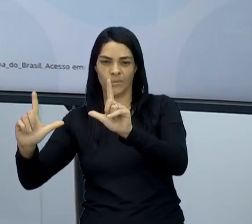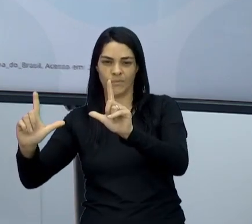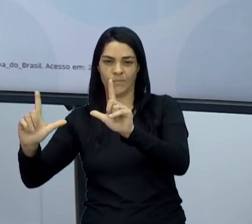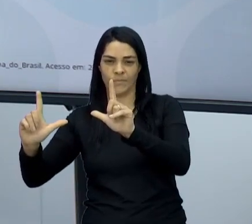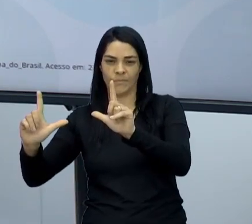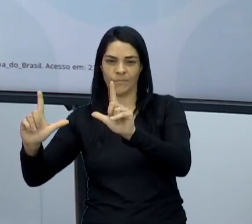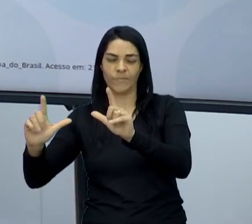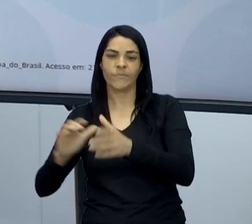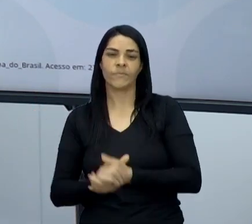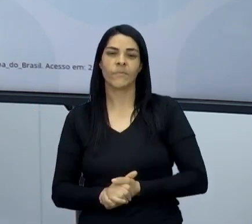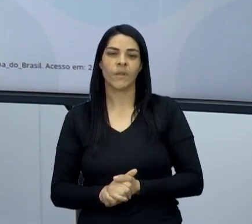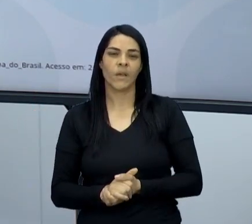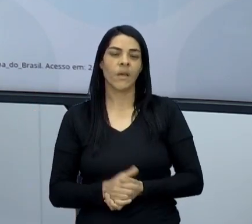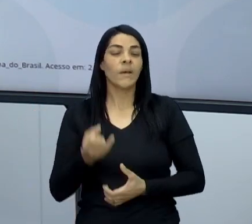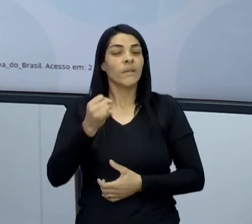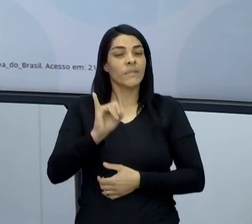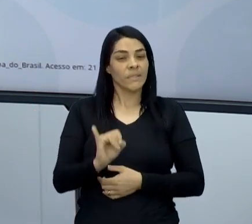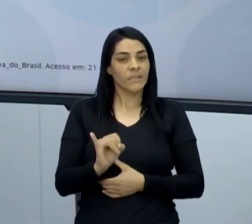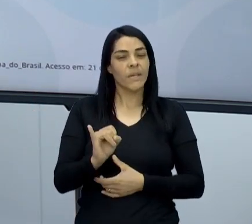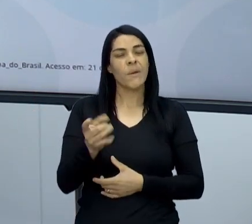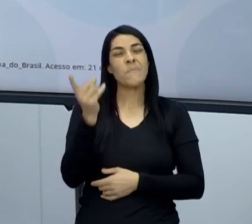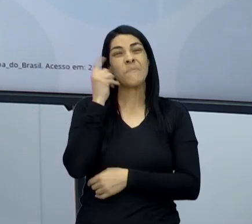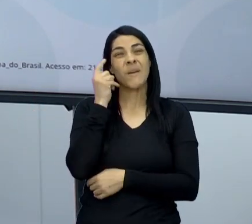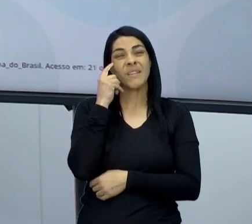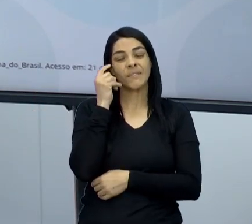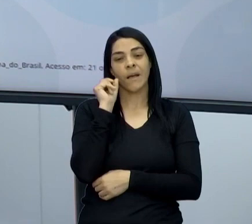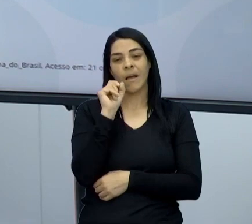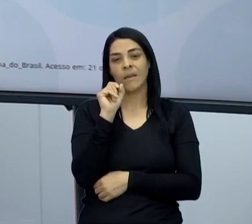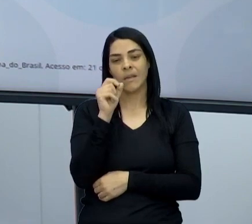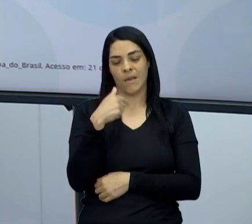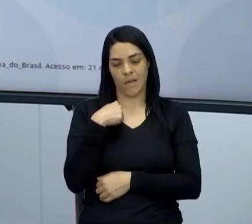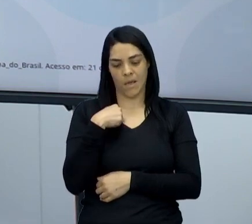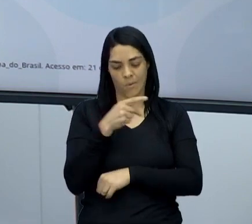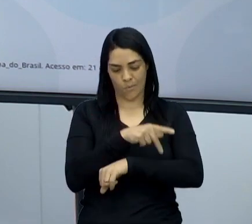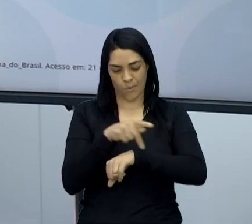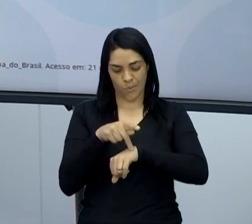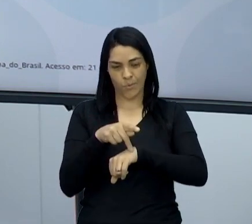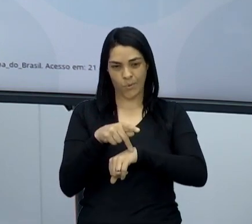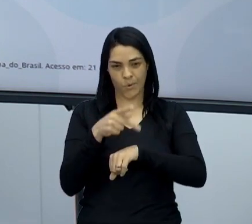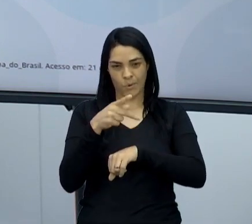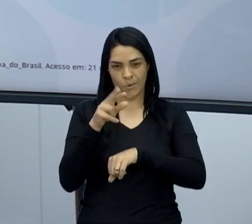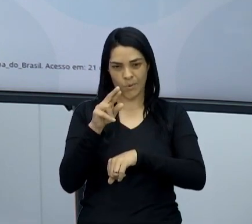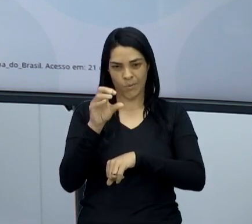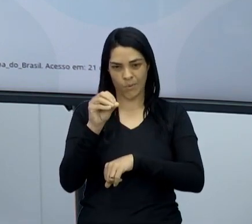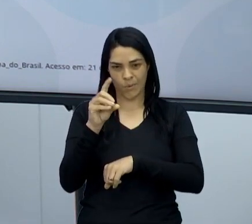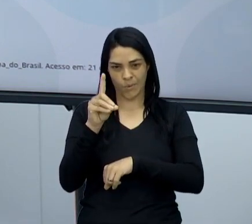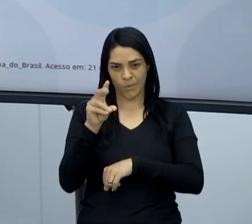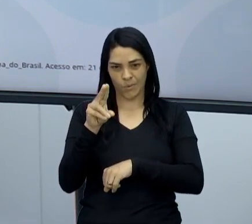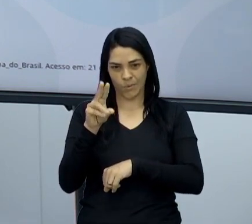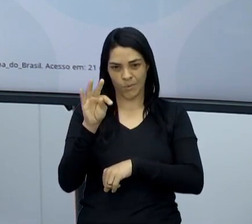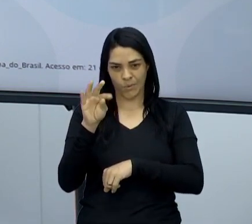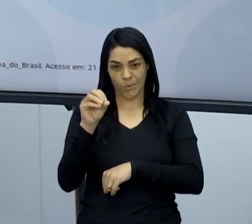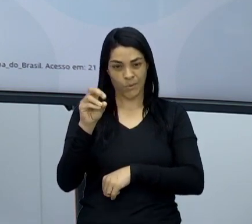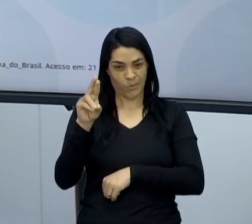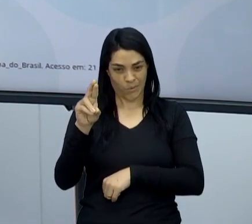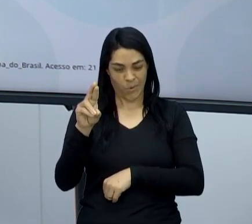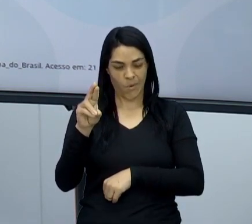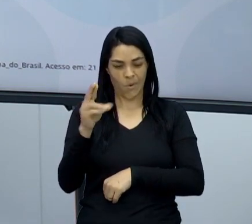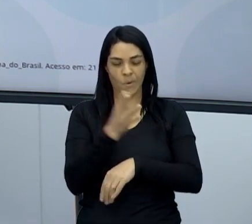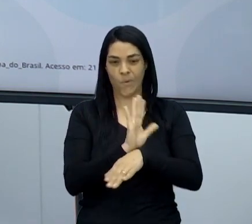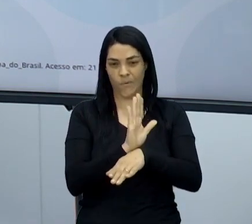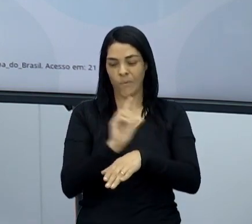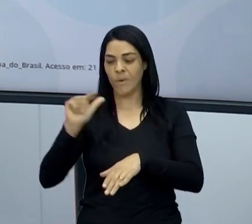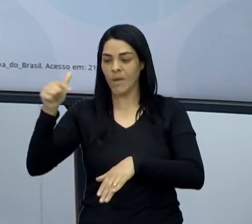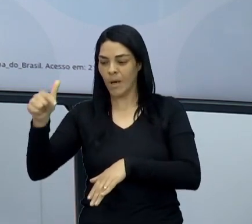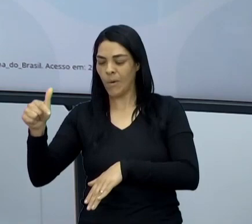quê? Se você pensar que eu sou produtor de filme e a pessoa X, ela exibe, eu